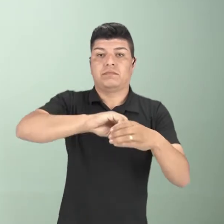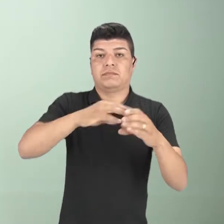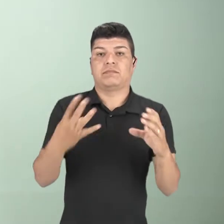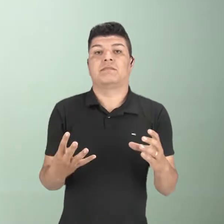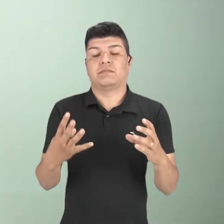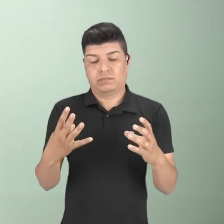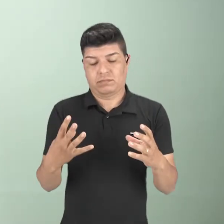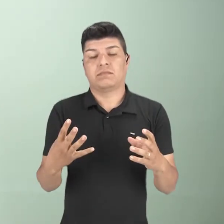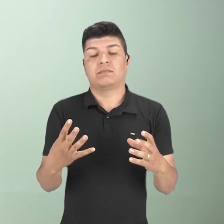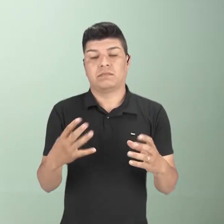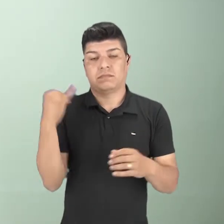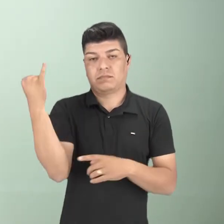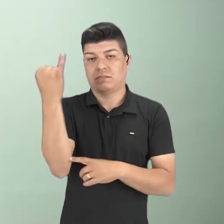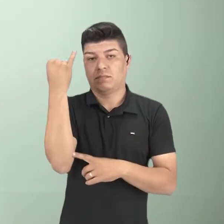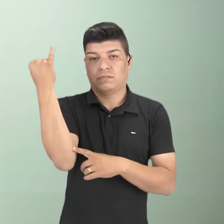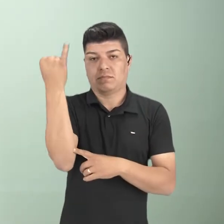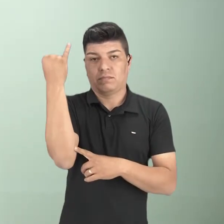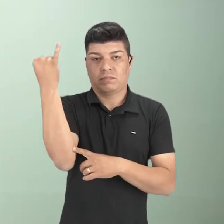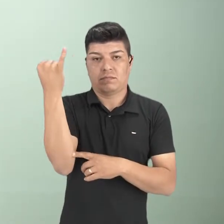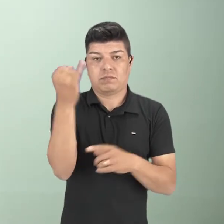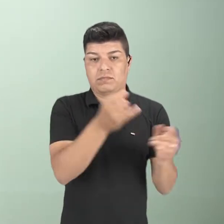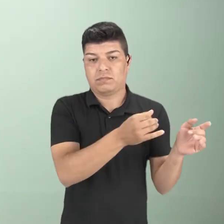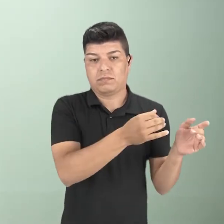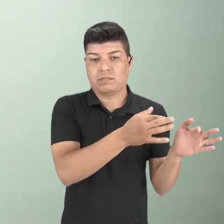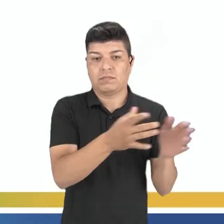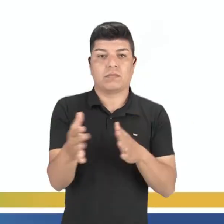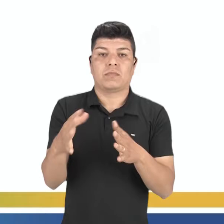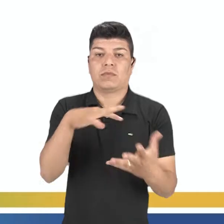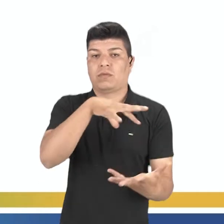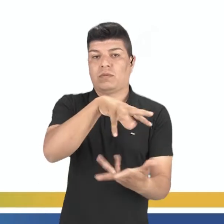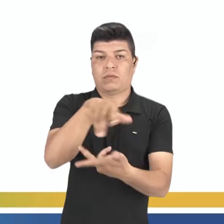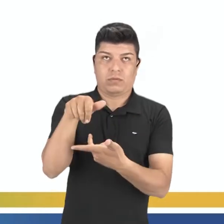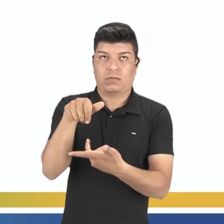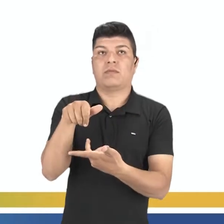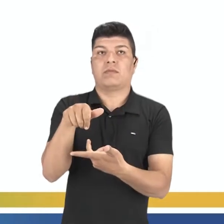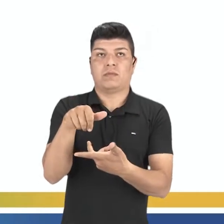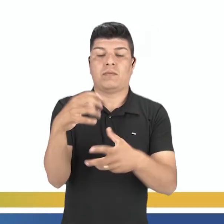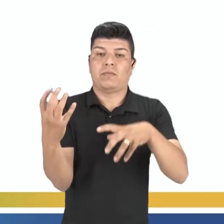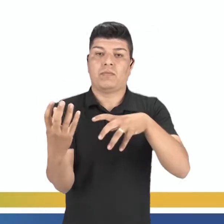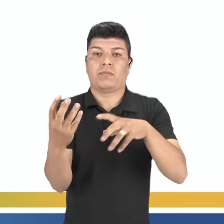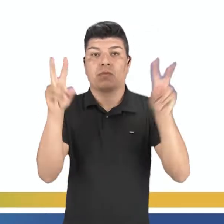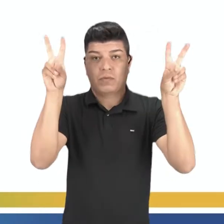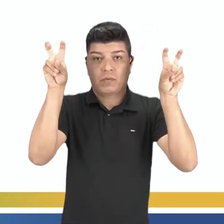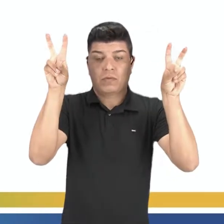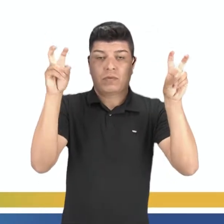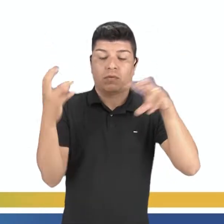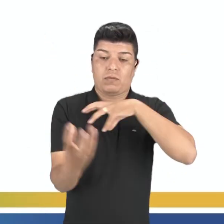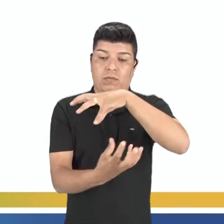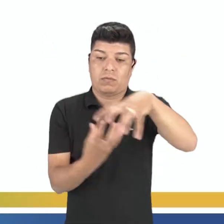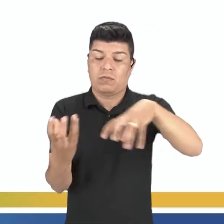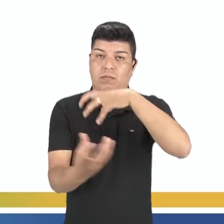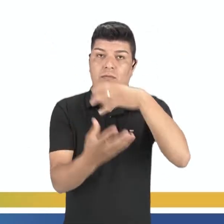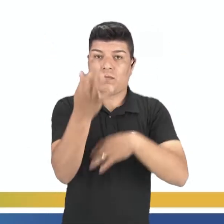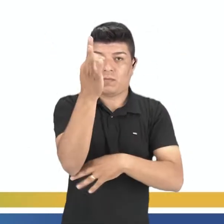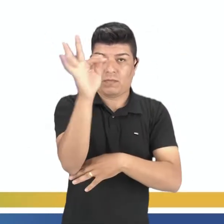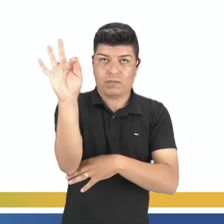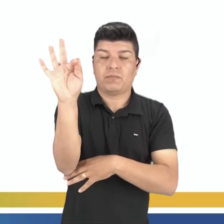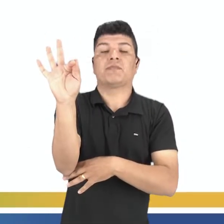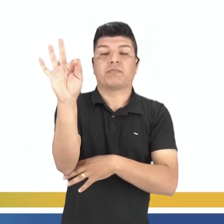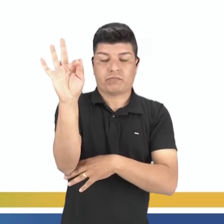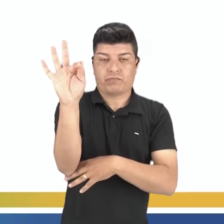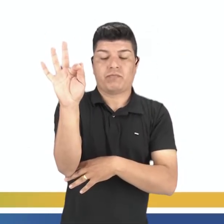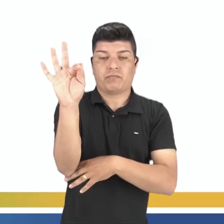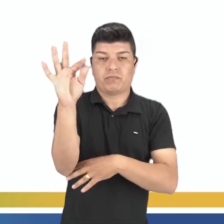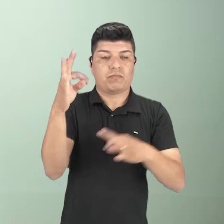muito forte na construção histórica do mundo. A temática é Revolução Francesa. Galera, a Revolução Francesa ela